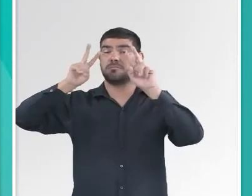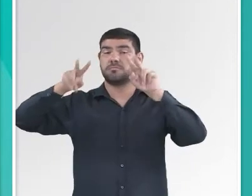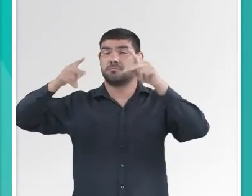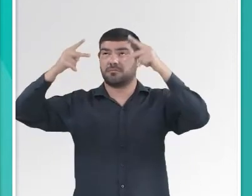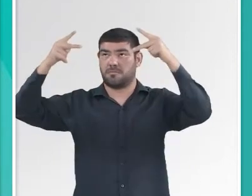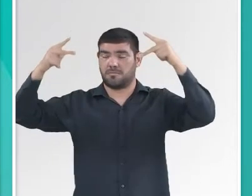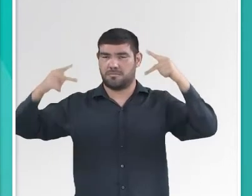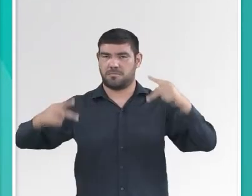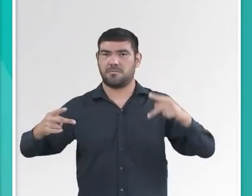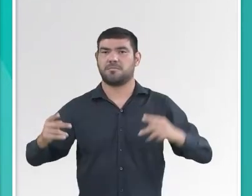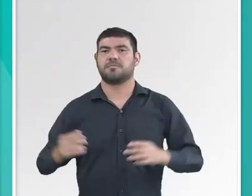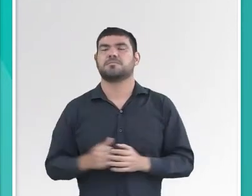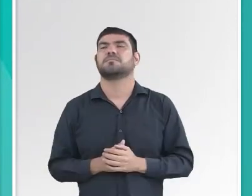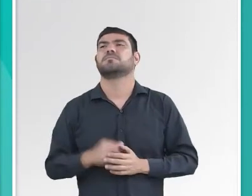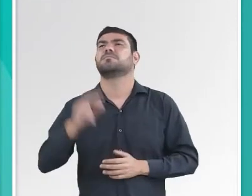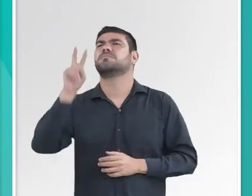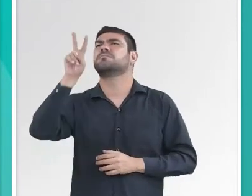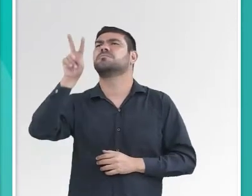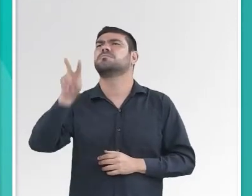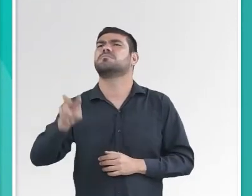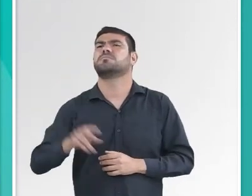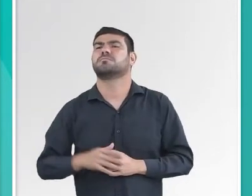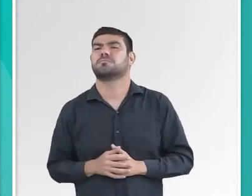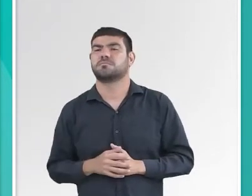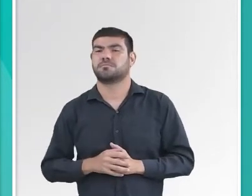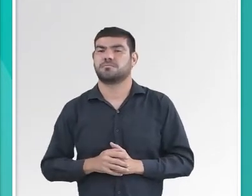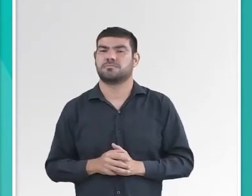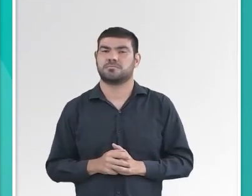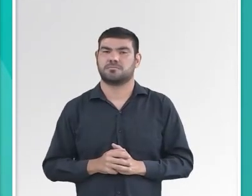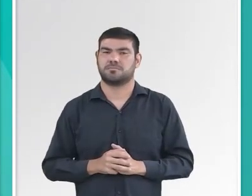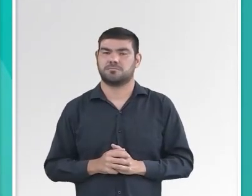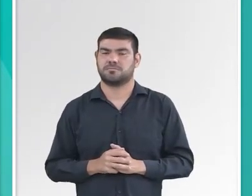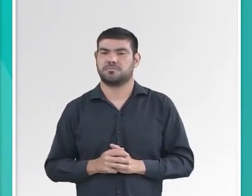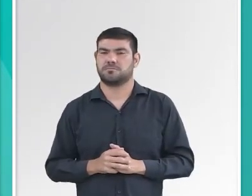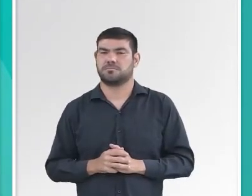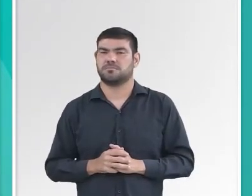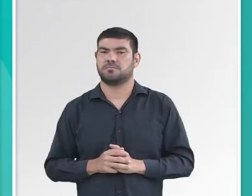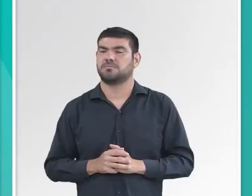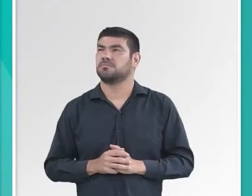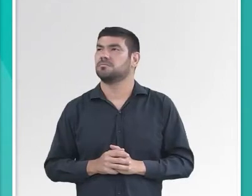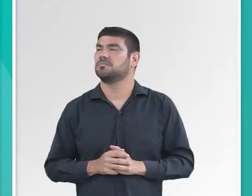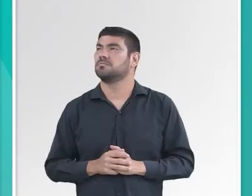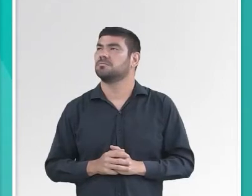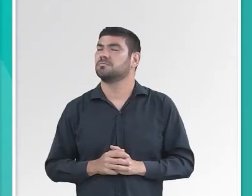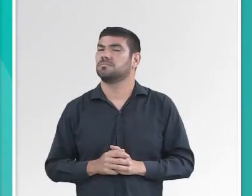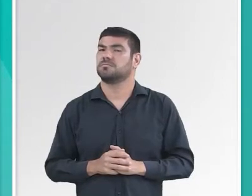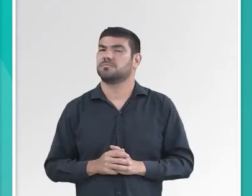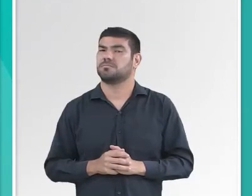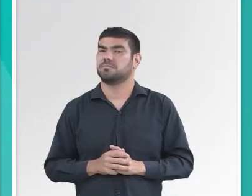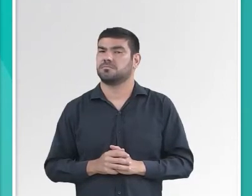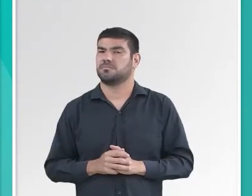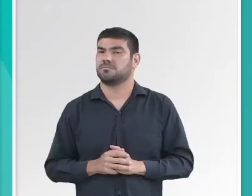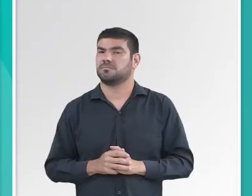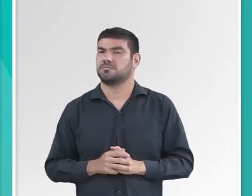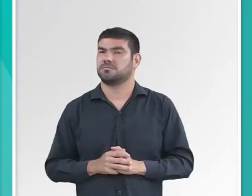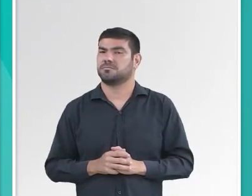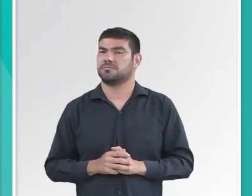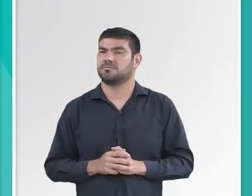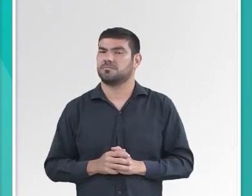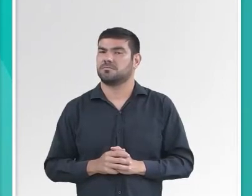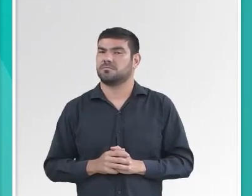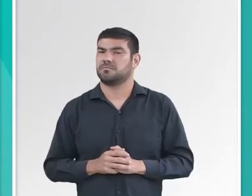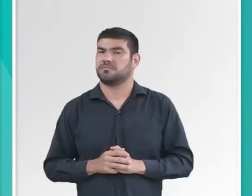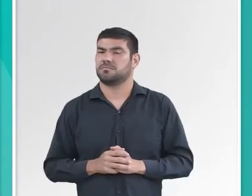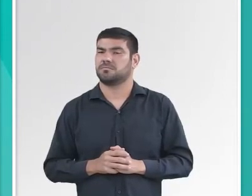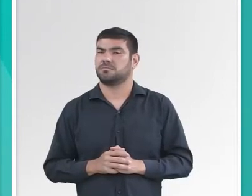quesito alegria, a banda possui um quesito que acaba manchando todo o colorido e beleza da cidade. Olha só.